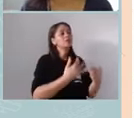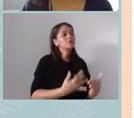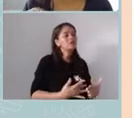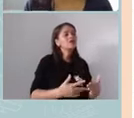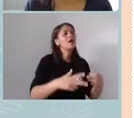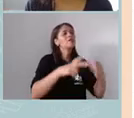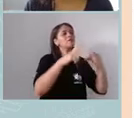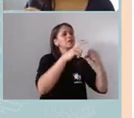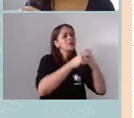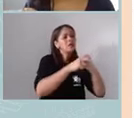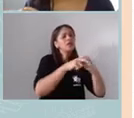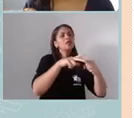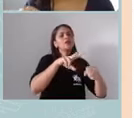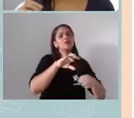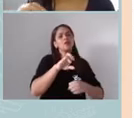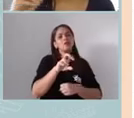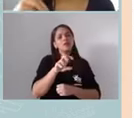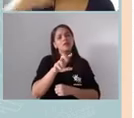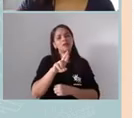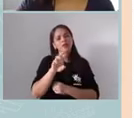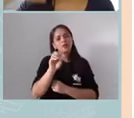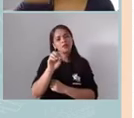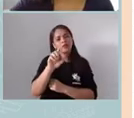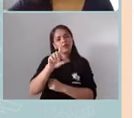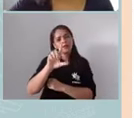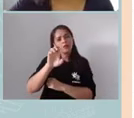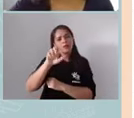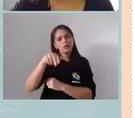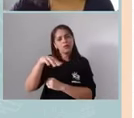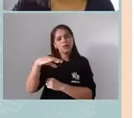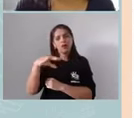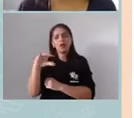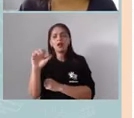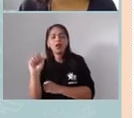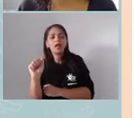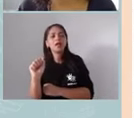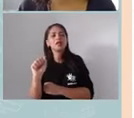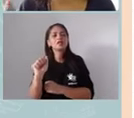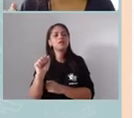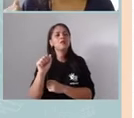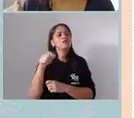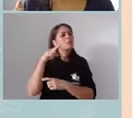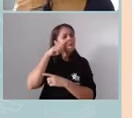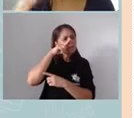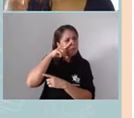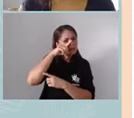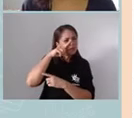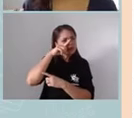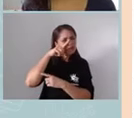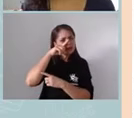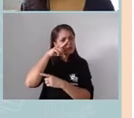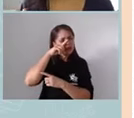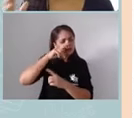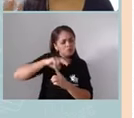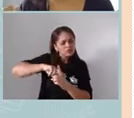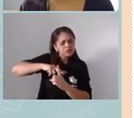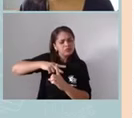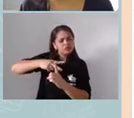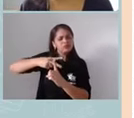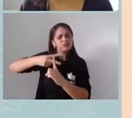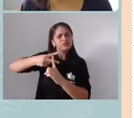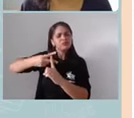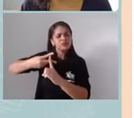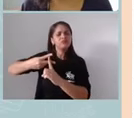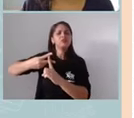virulência, a gente está falando do nível de gravidade, digamos assim, que esse micro-organismo, que esse